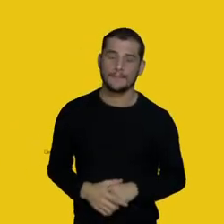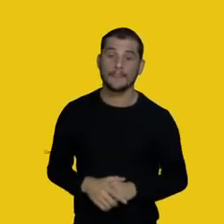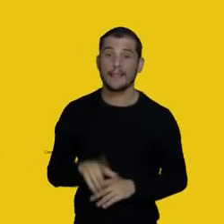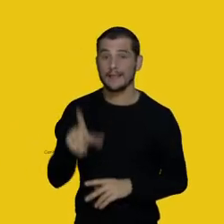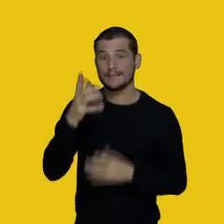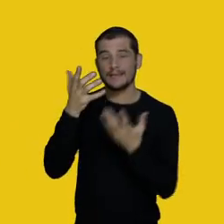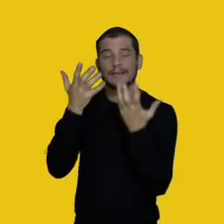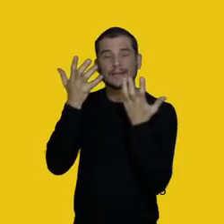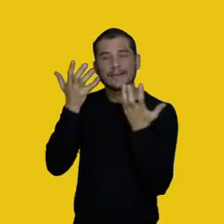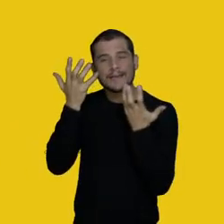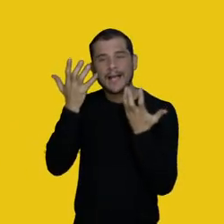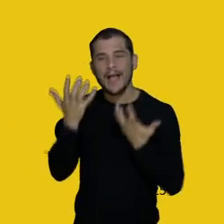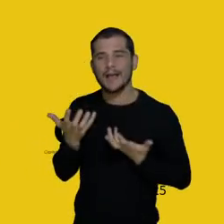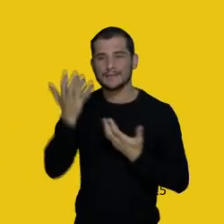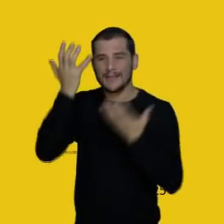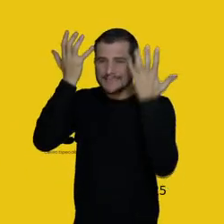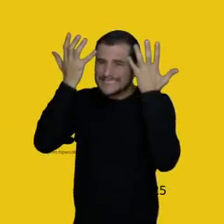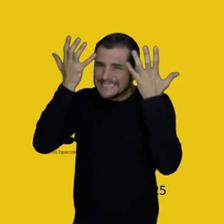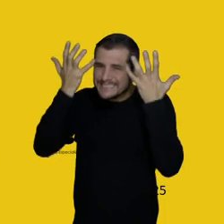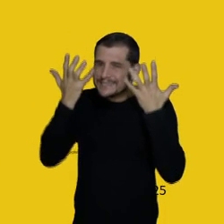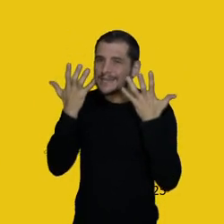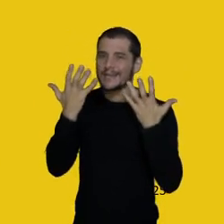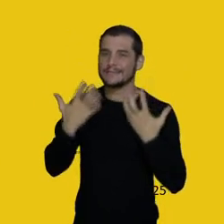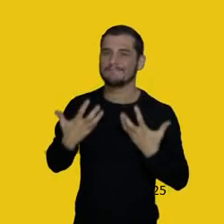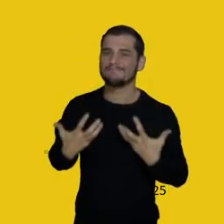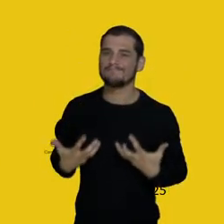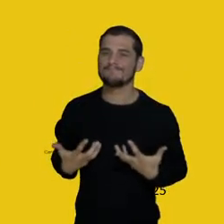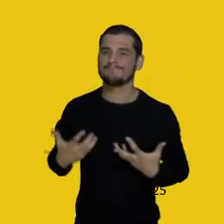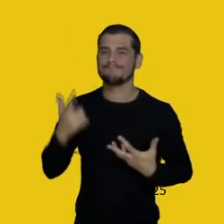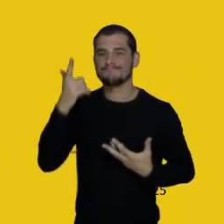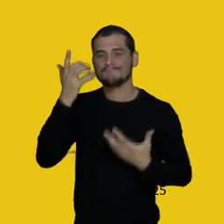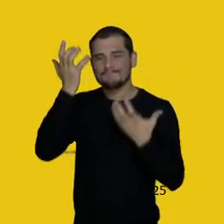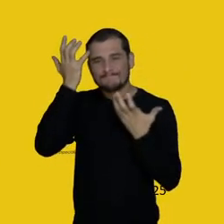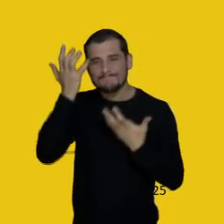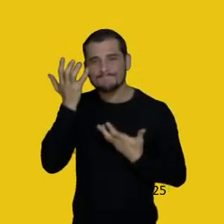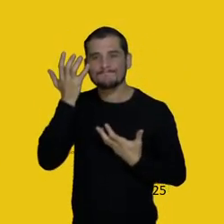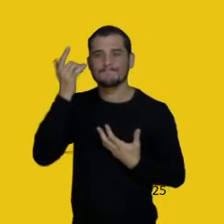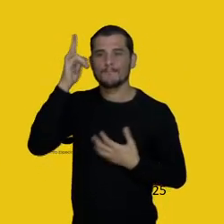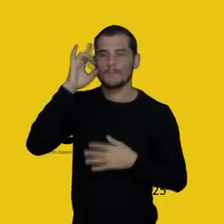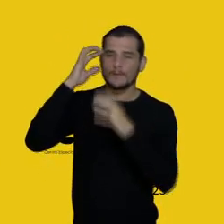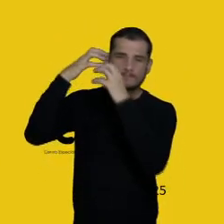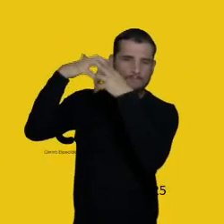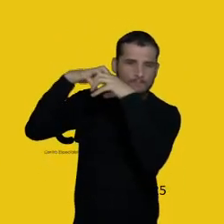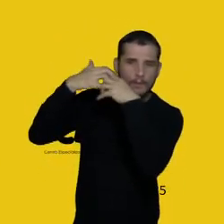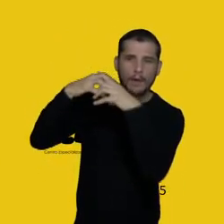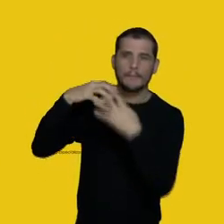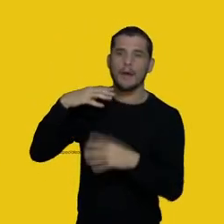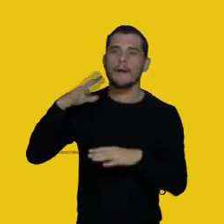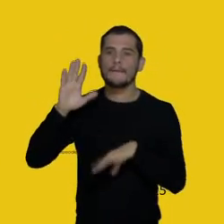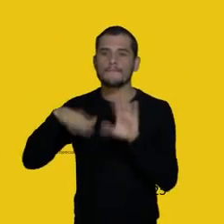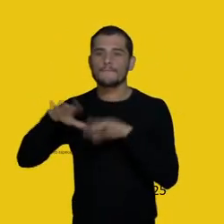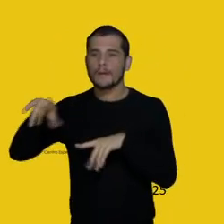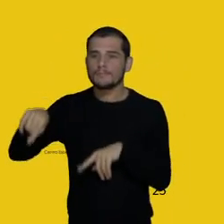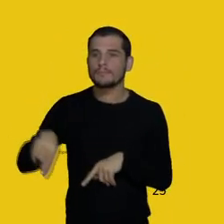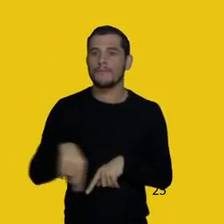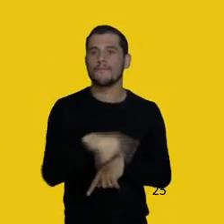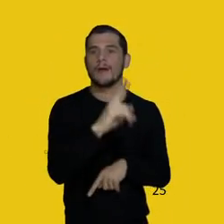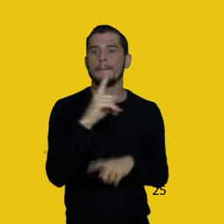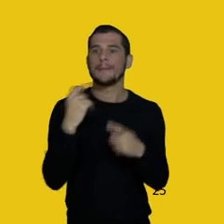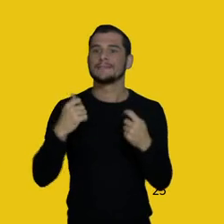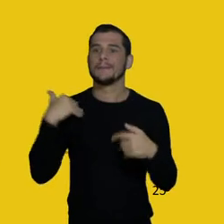muita gente pede pro professor pede para ele na coordenação levar um caderninho buscar um caderninho né eles precisam às vezes